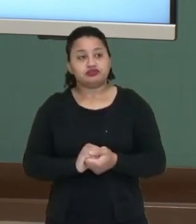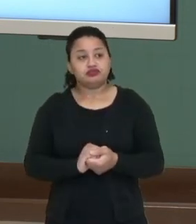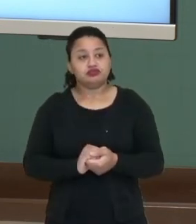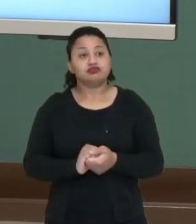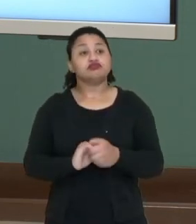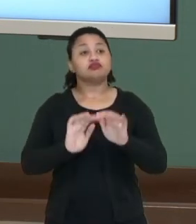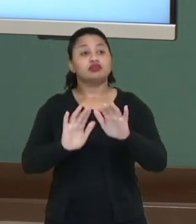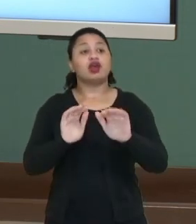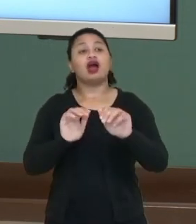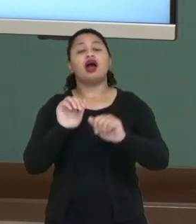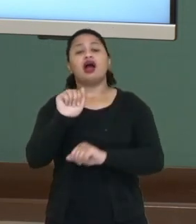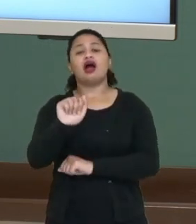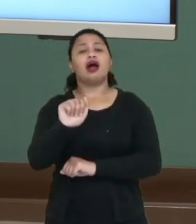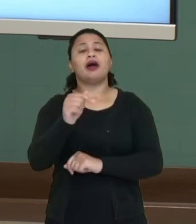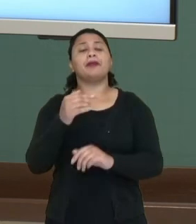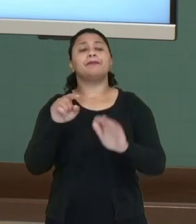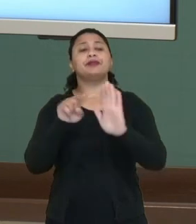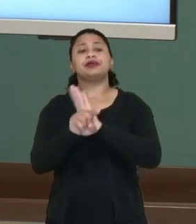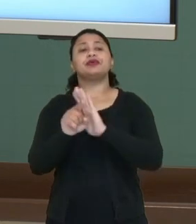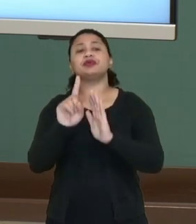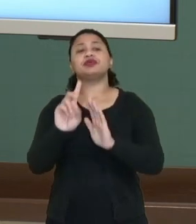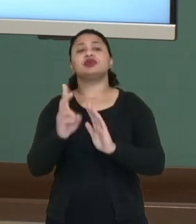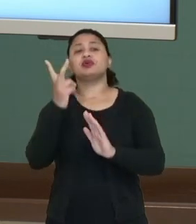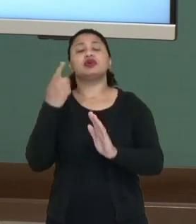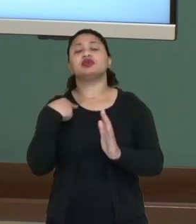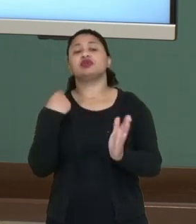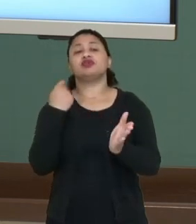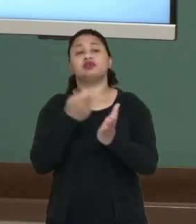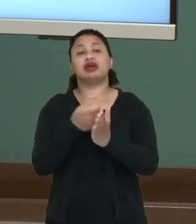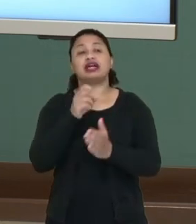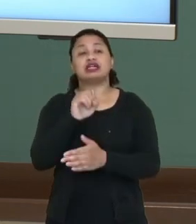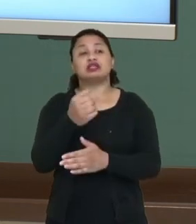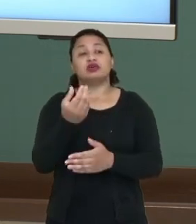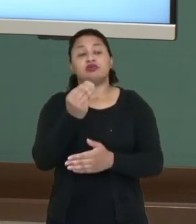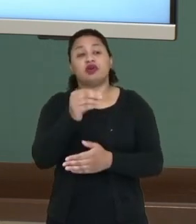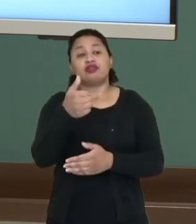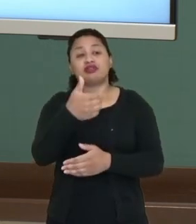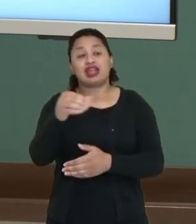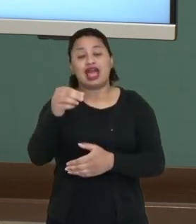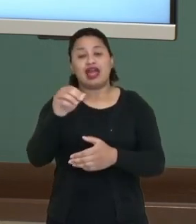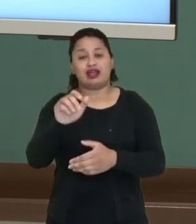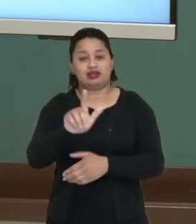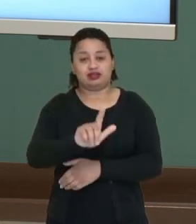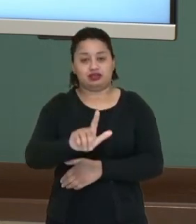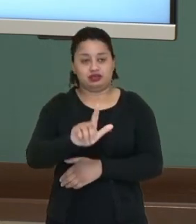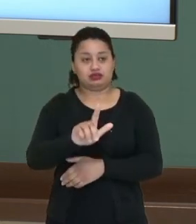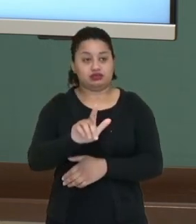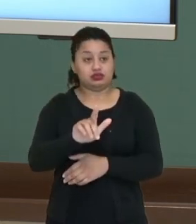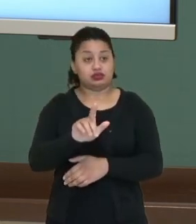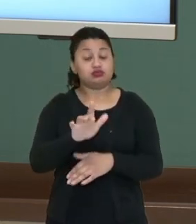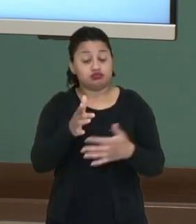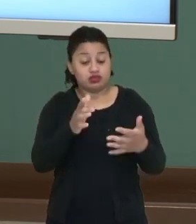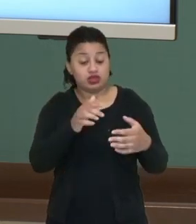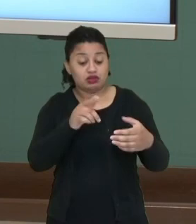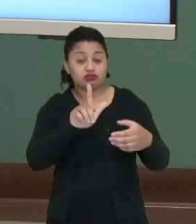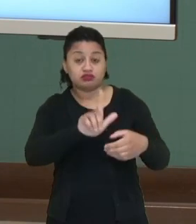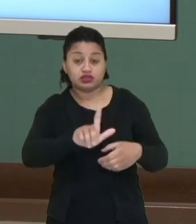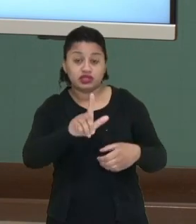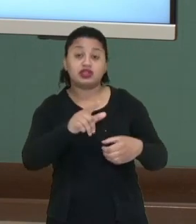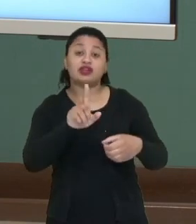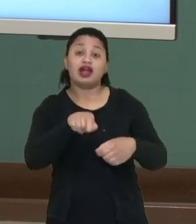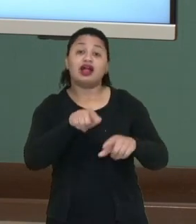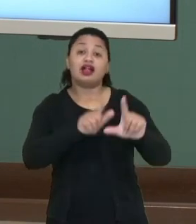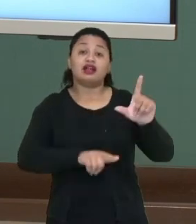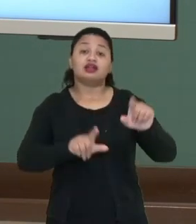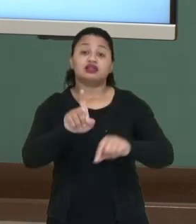Na letra A, qual é o preço de 10 litros de gasolina nesse posto? Quantidade de litros representada pela letra x,